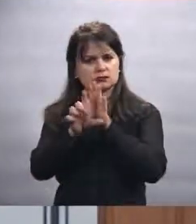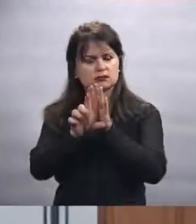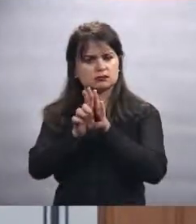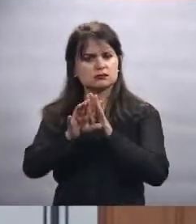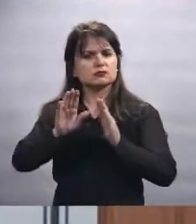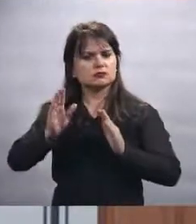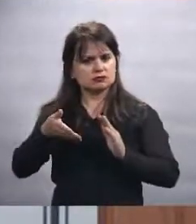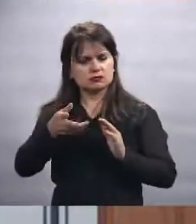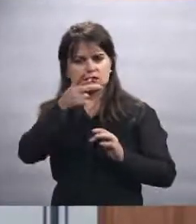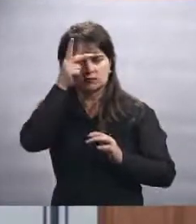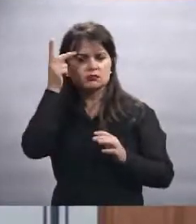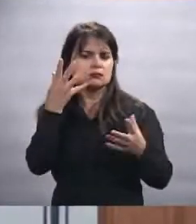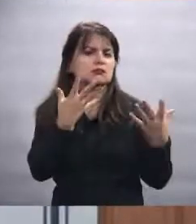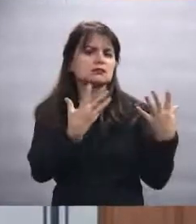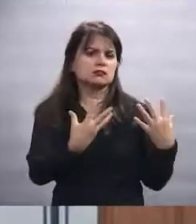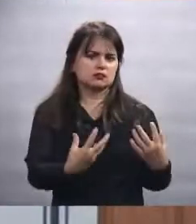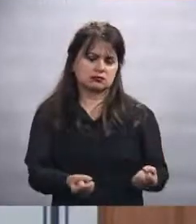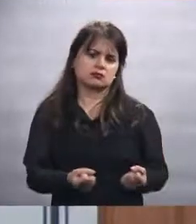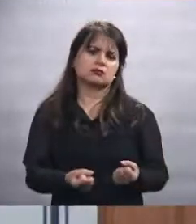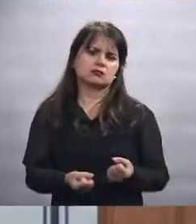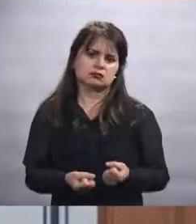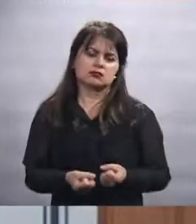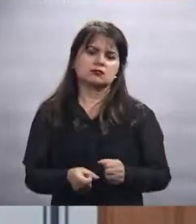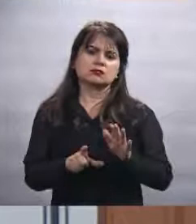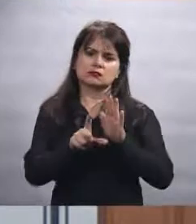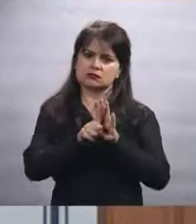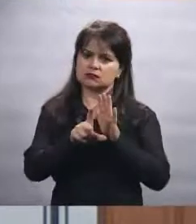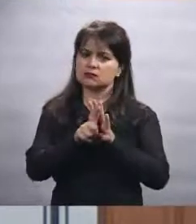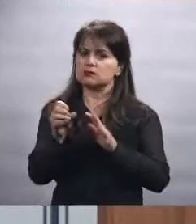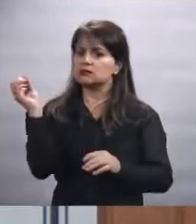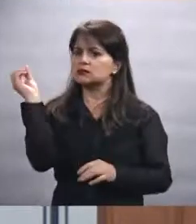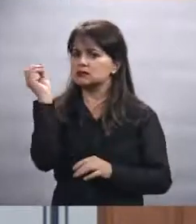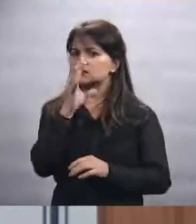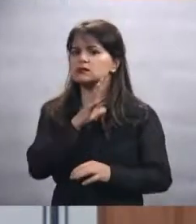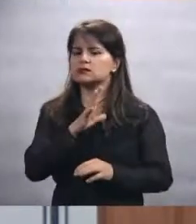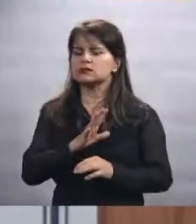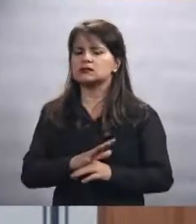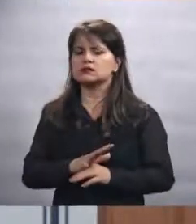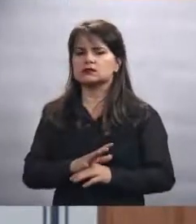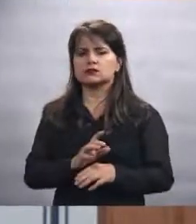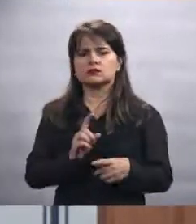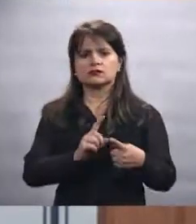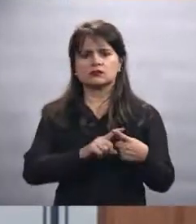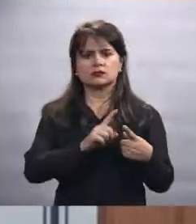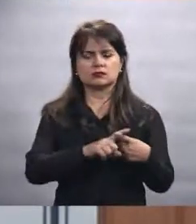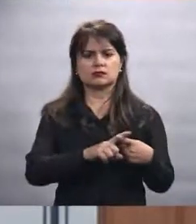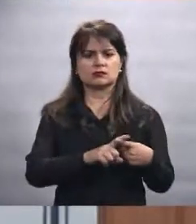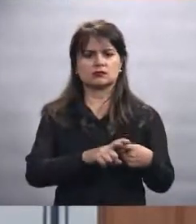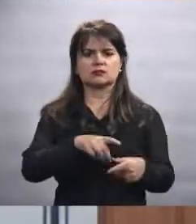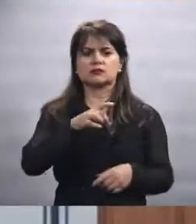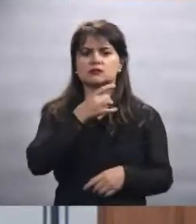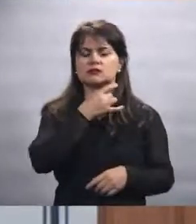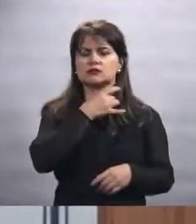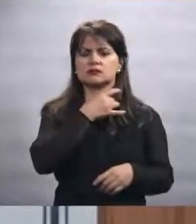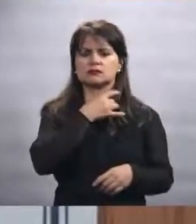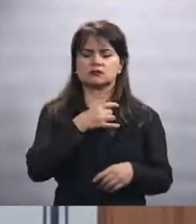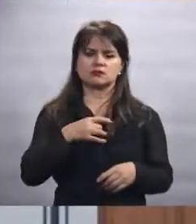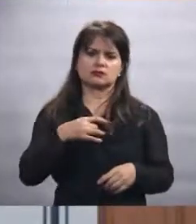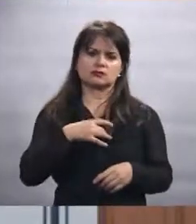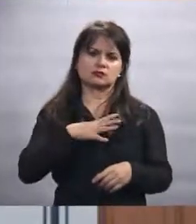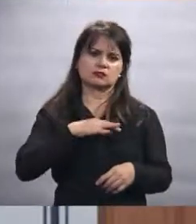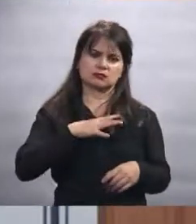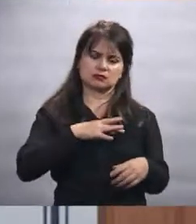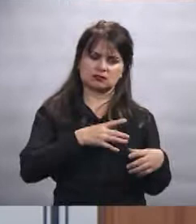da população em geral, e uma lei moderna. Muitos municípios que se destacam